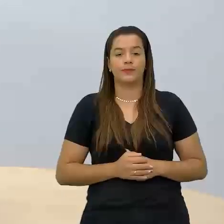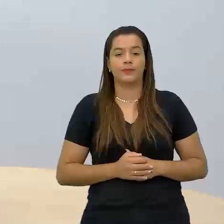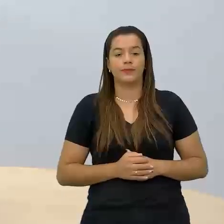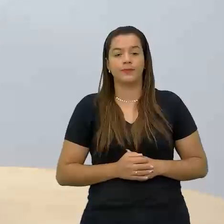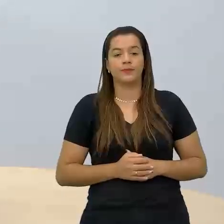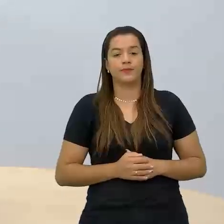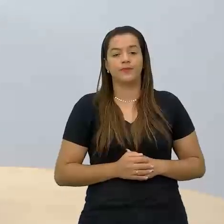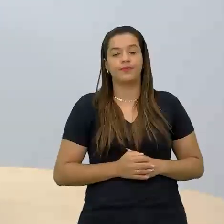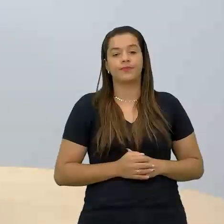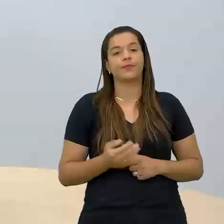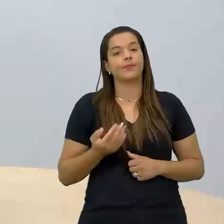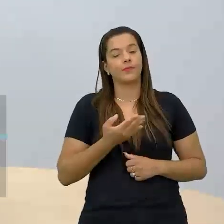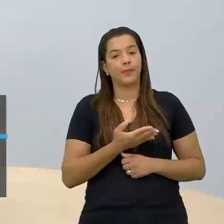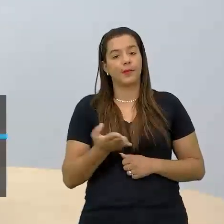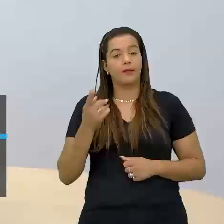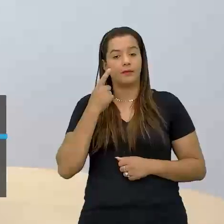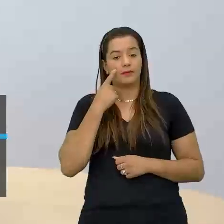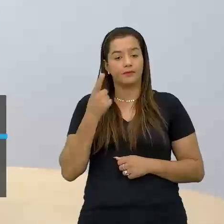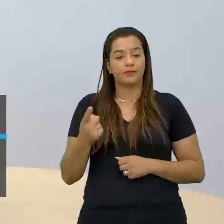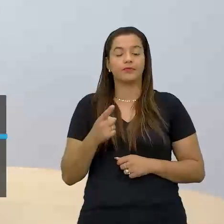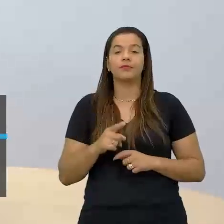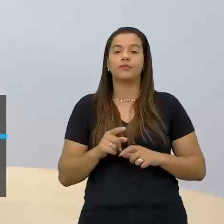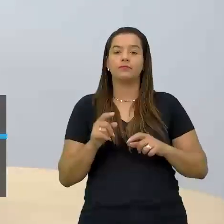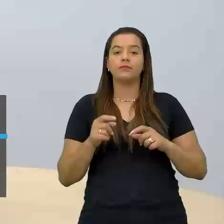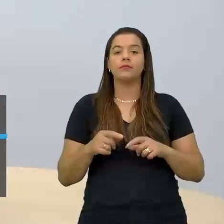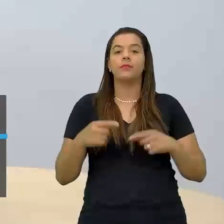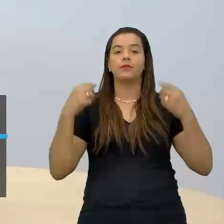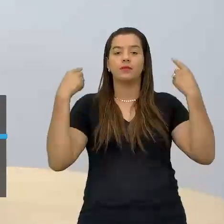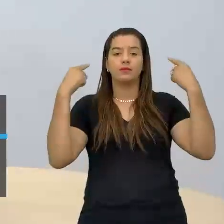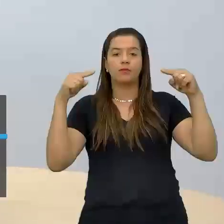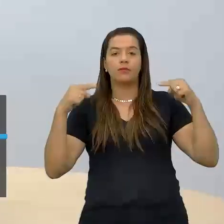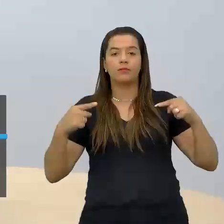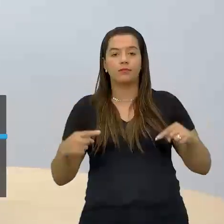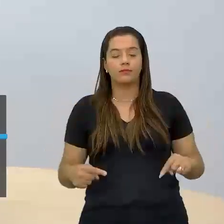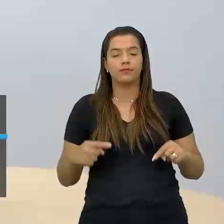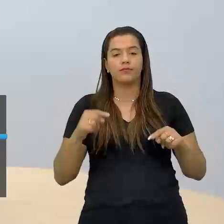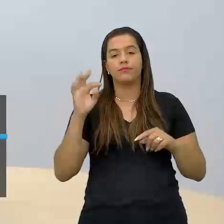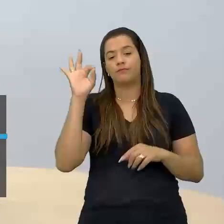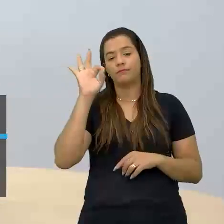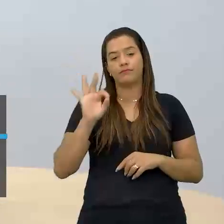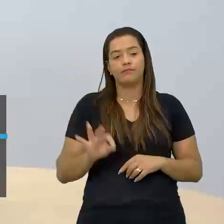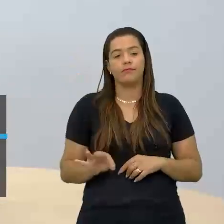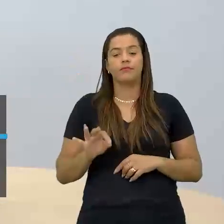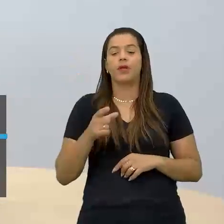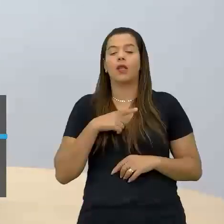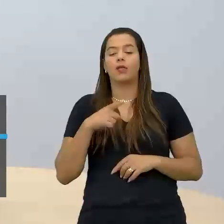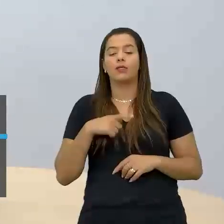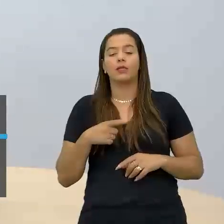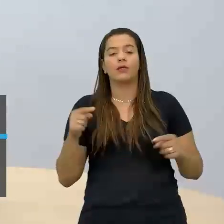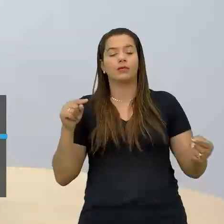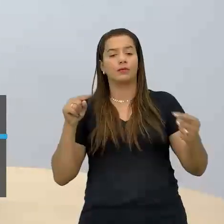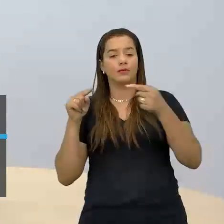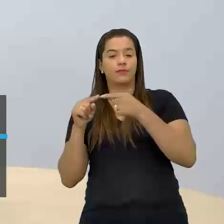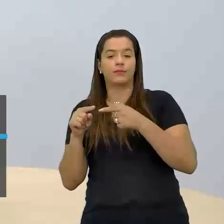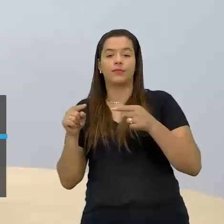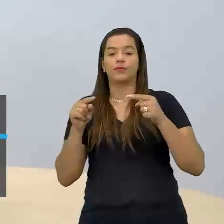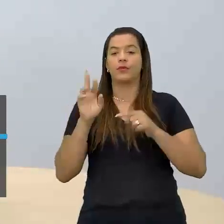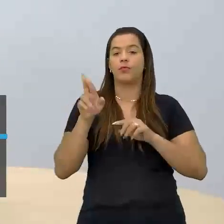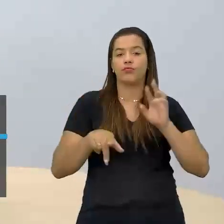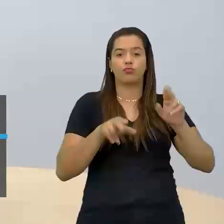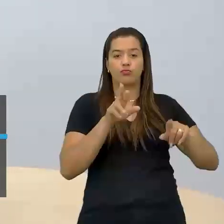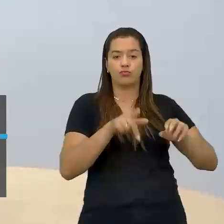Como vocês veem, né, essas temáticas elas estão diretamente articuladas com a prática de diversidade,